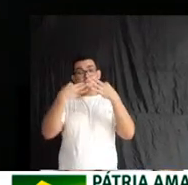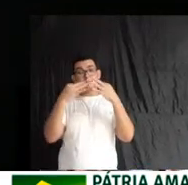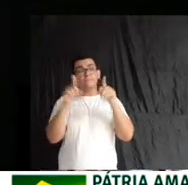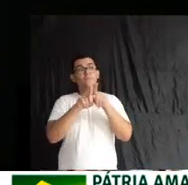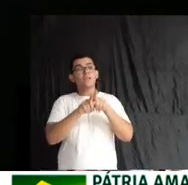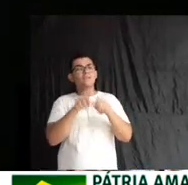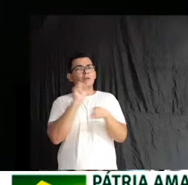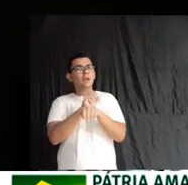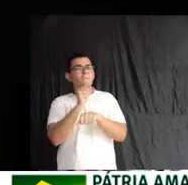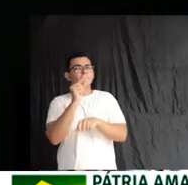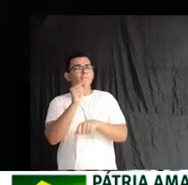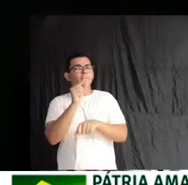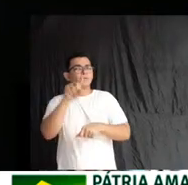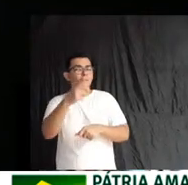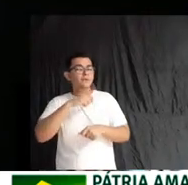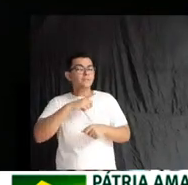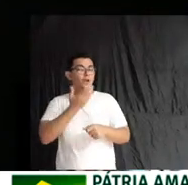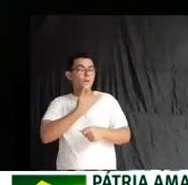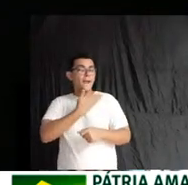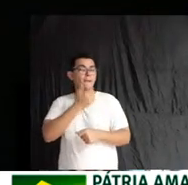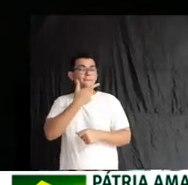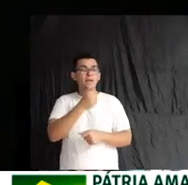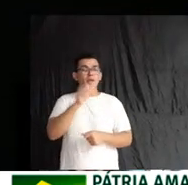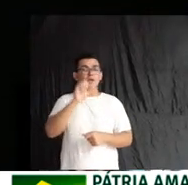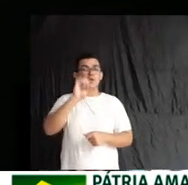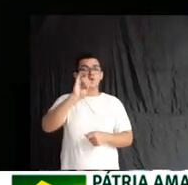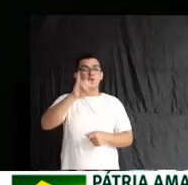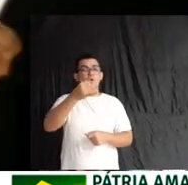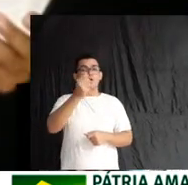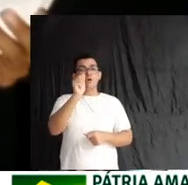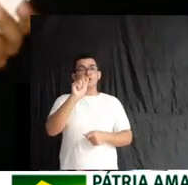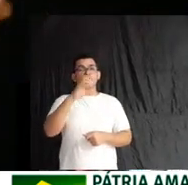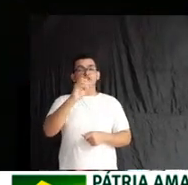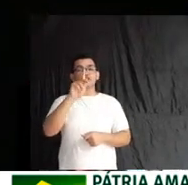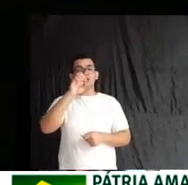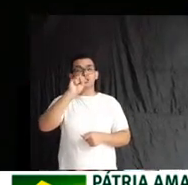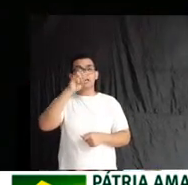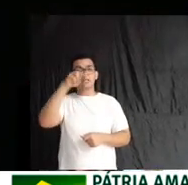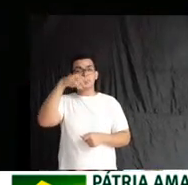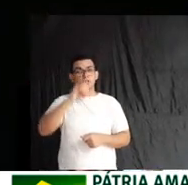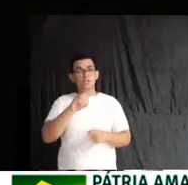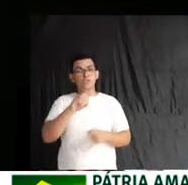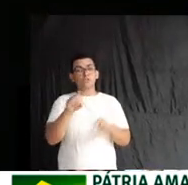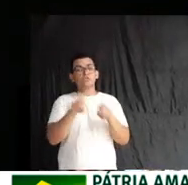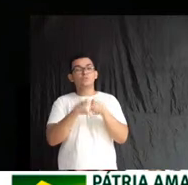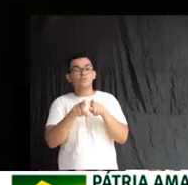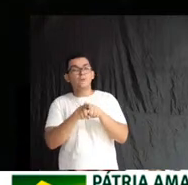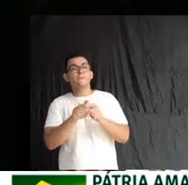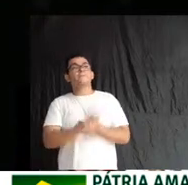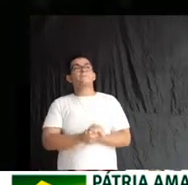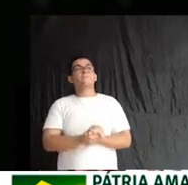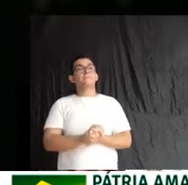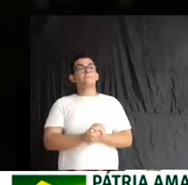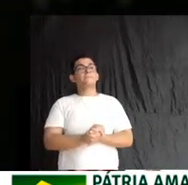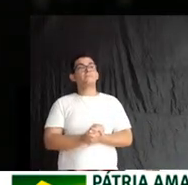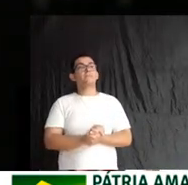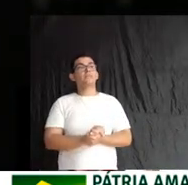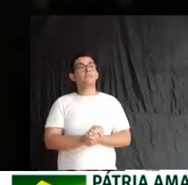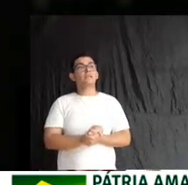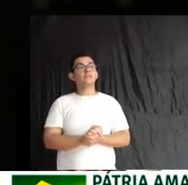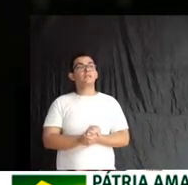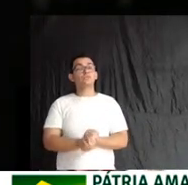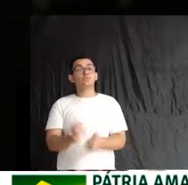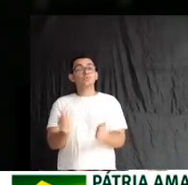pouquinho vai ter o nosso amigo Jackson Lima e também daqui a pouquinho, juntamente